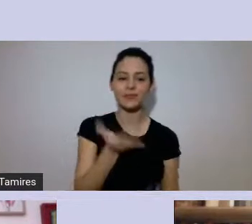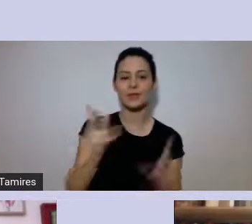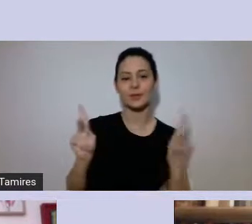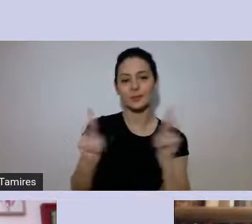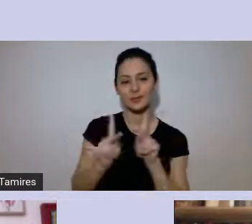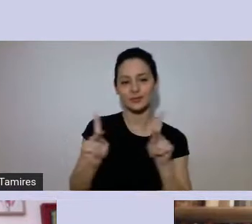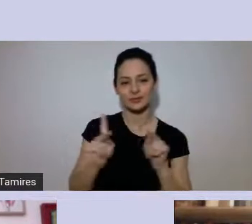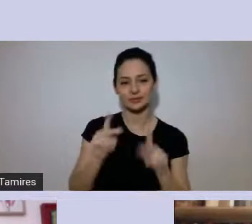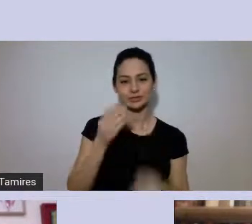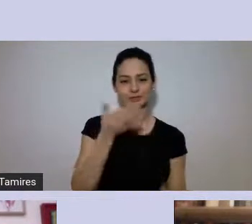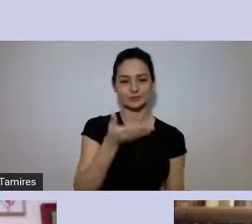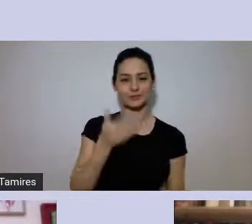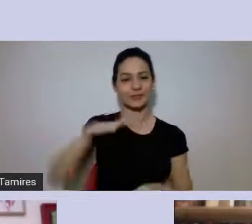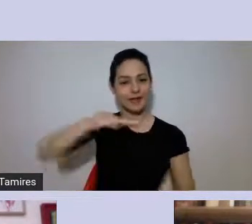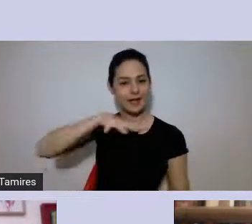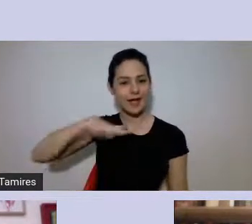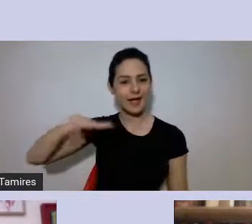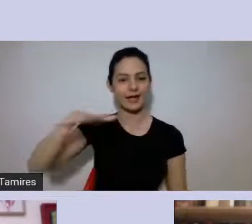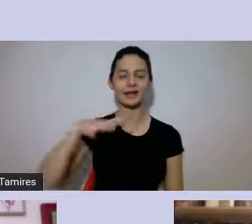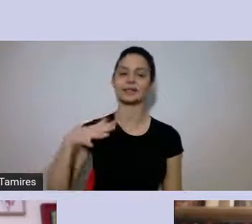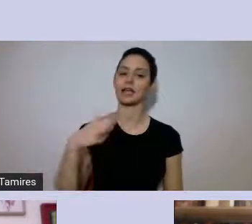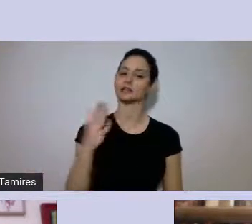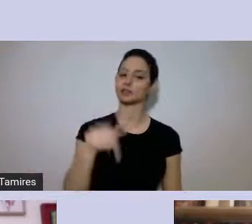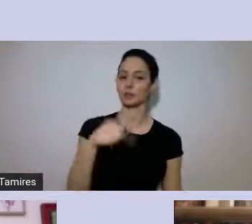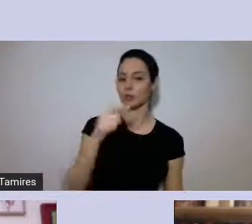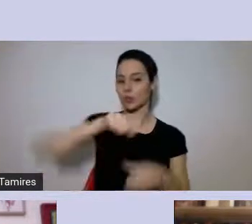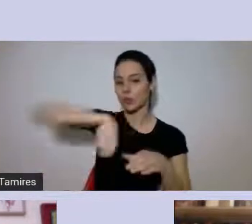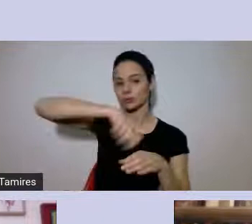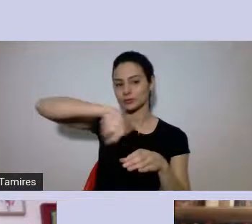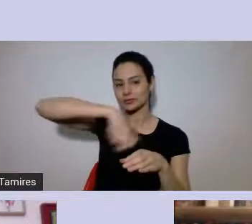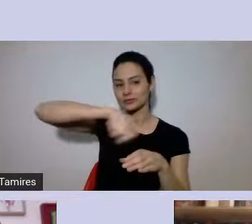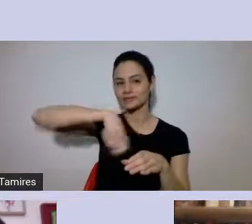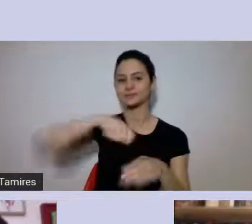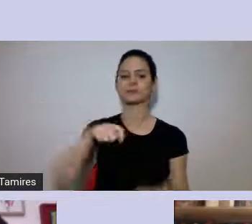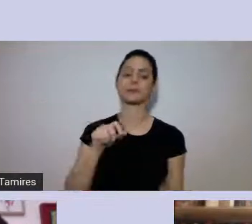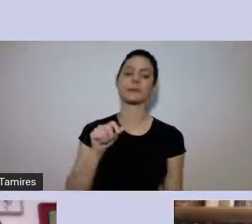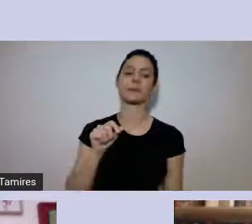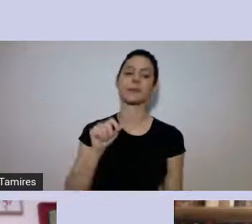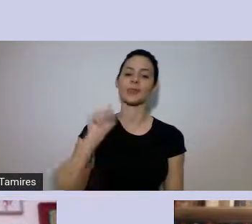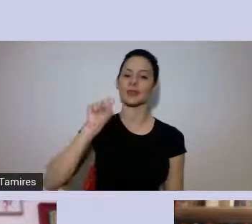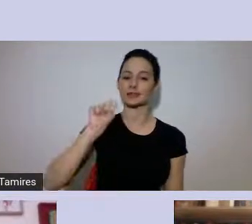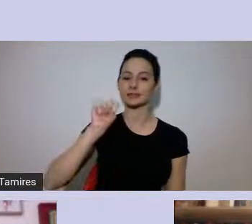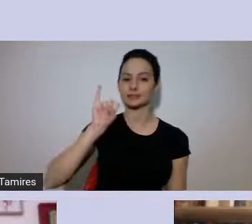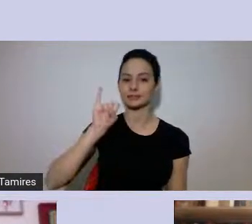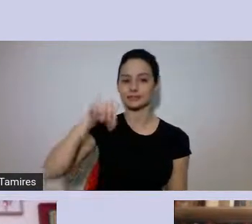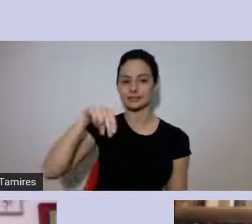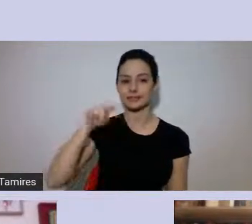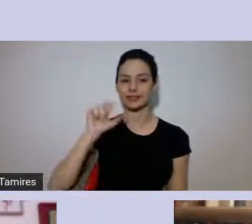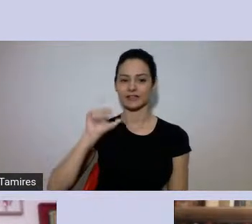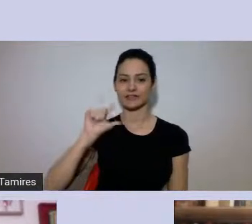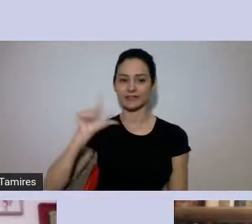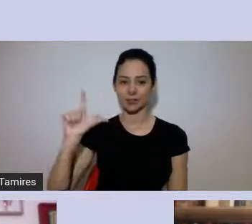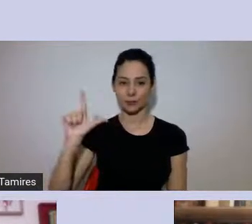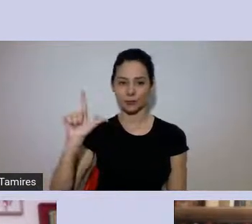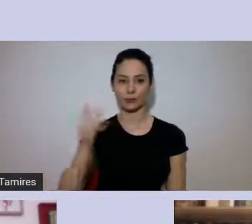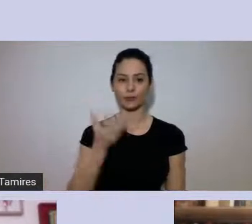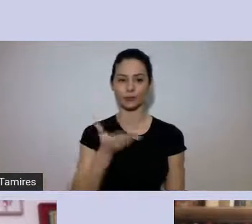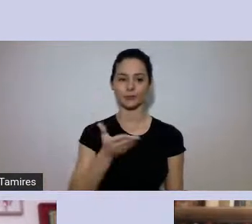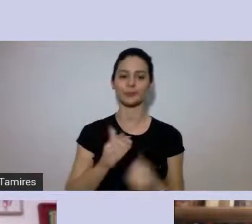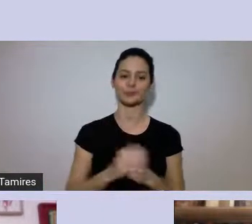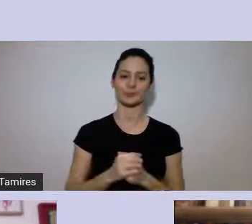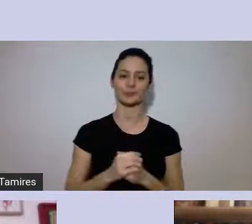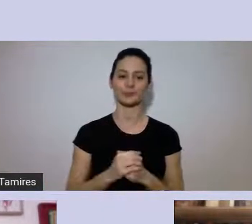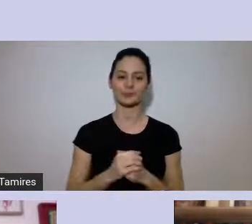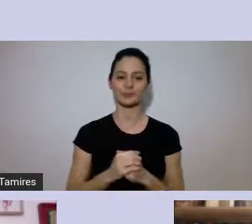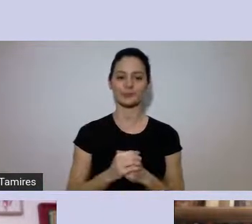professor, né, da área de gastronomia, professor Simval Espírito Santo Neto, tá?